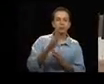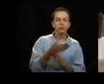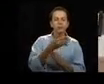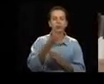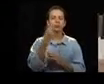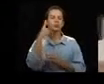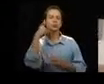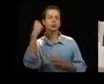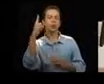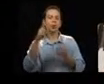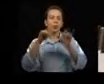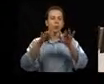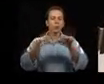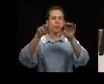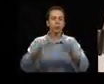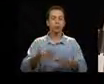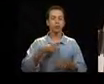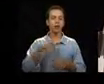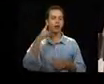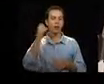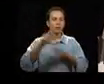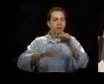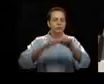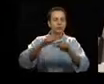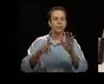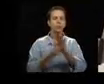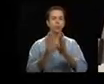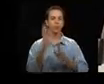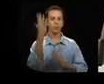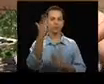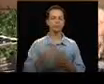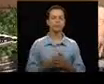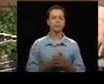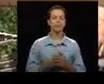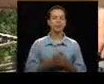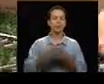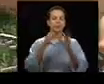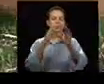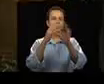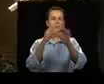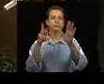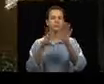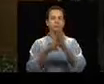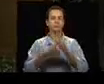do som do som que você está querendo produzir, reproduzir, né?